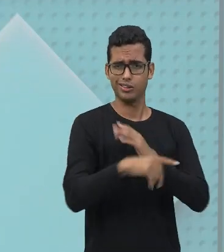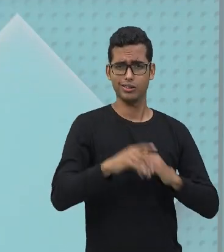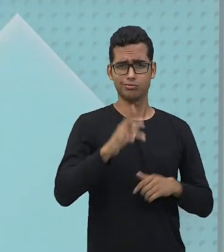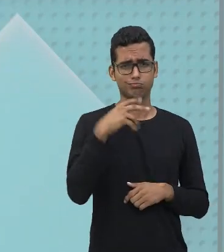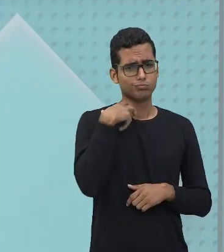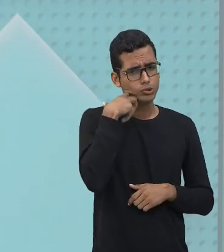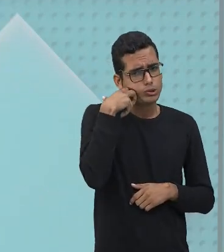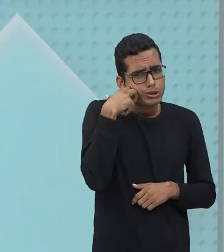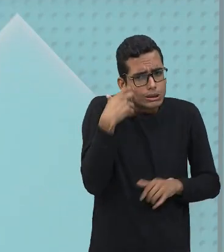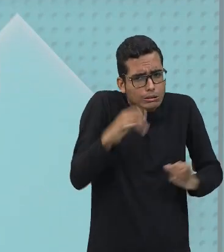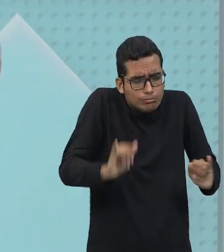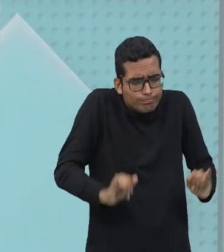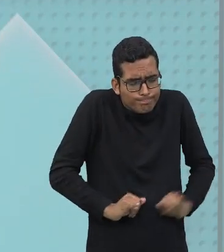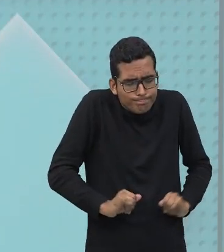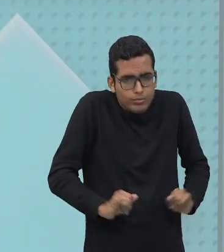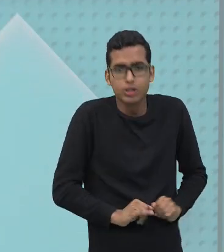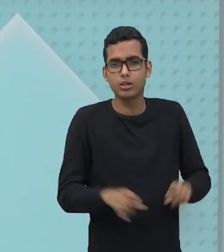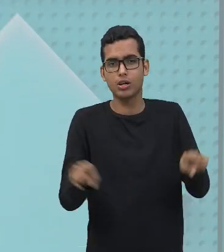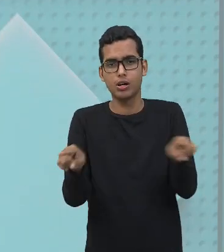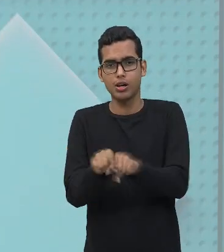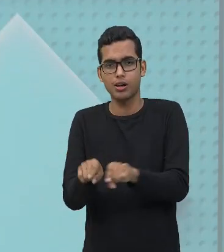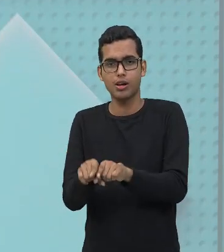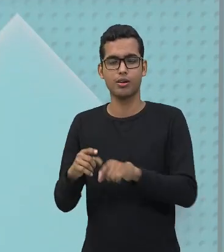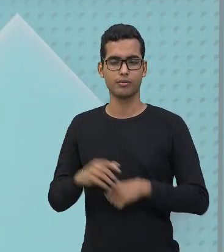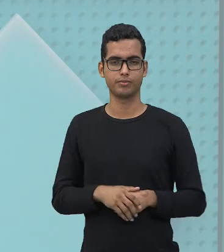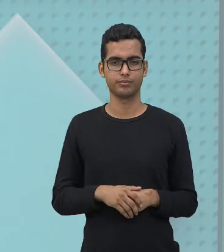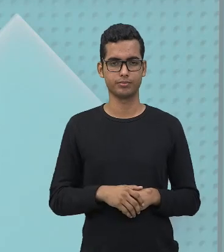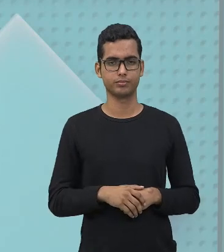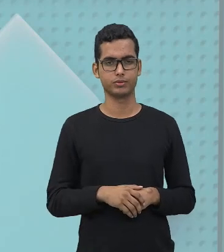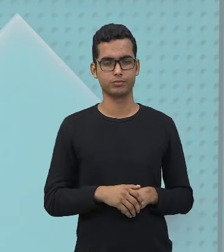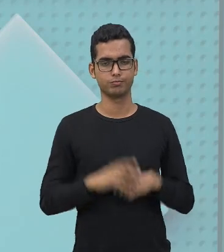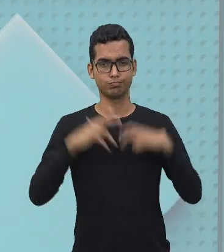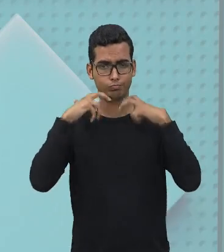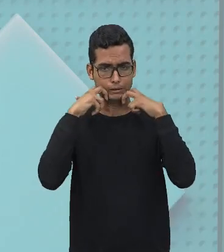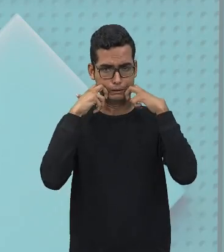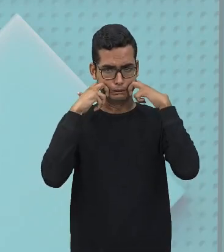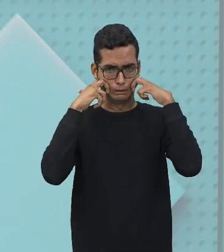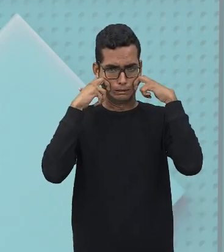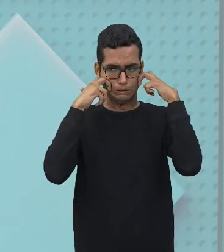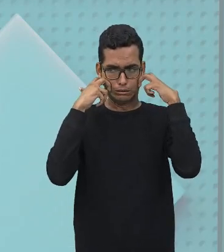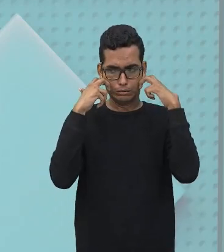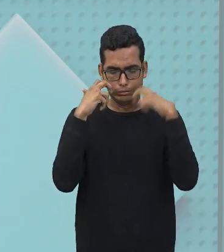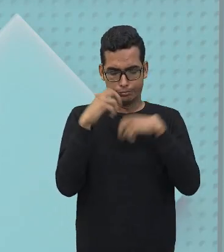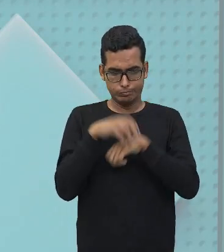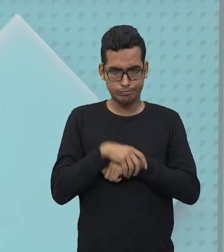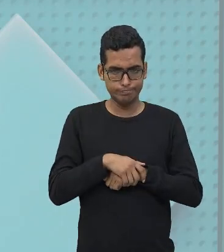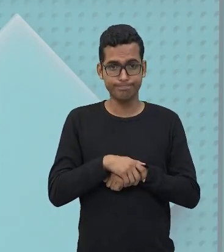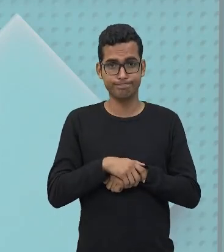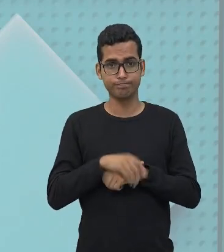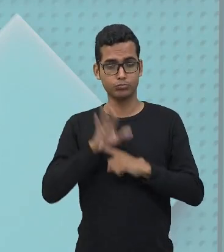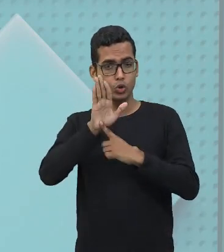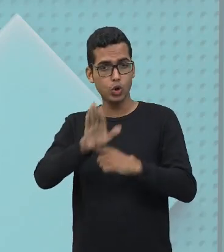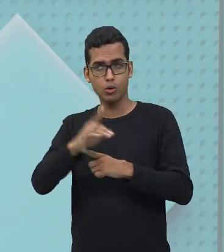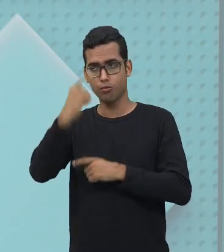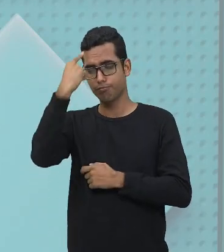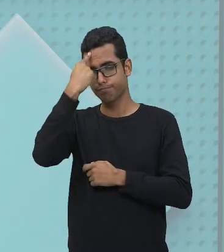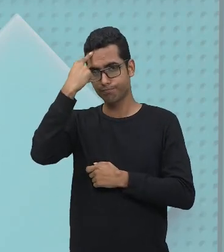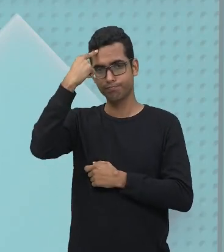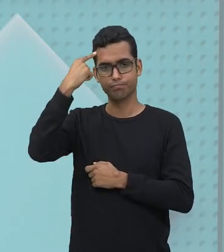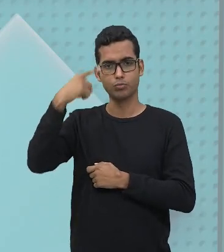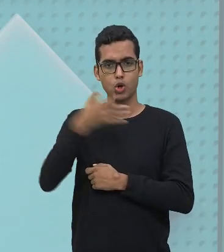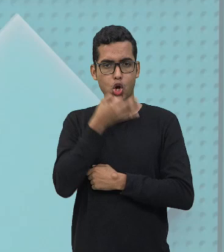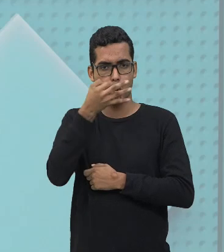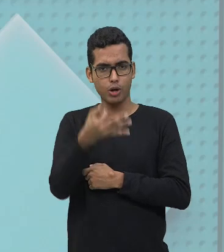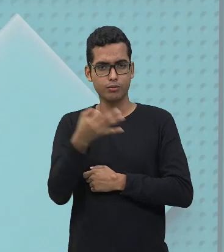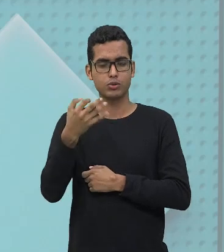lugar da alegria, a alegria deu lugar à vergonha, ele emitiu o seu juízo a respeito daquilo que